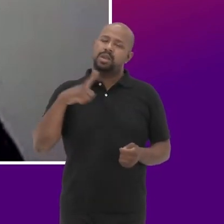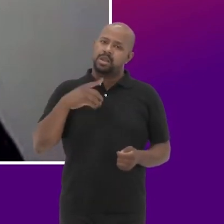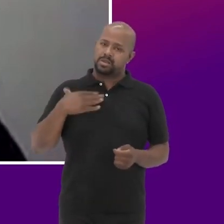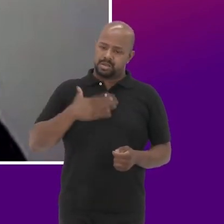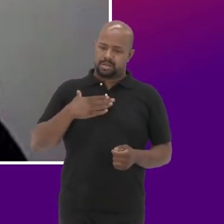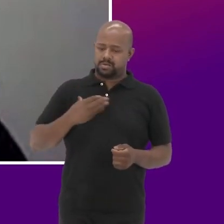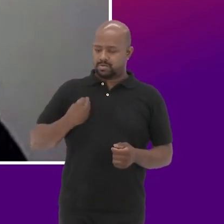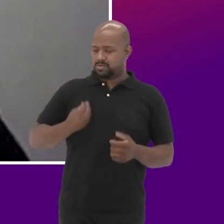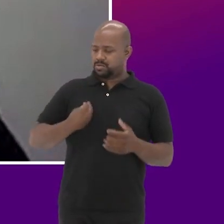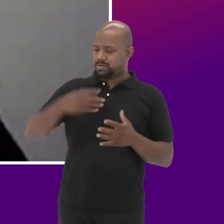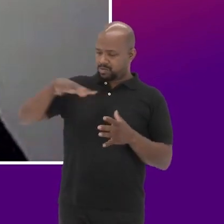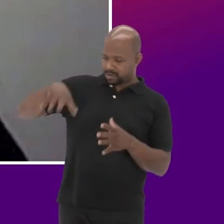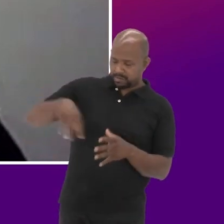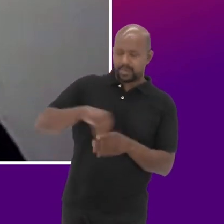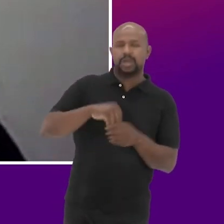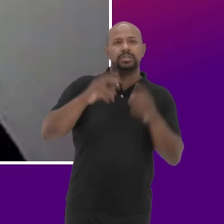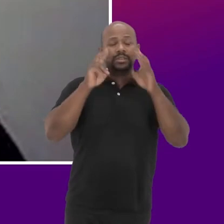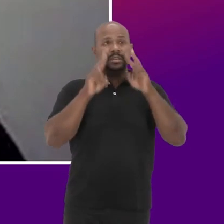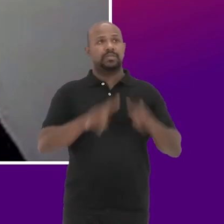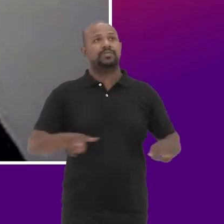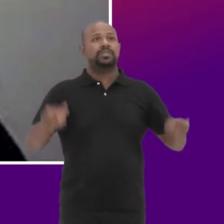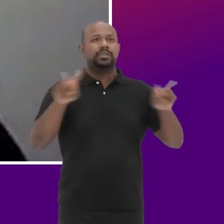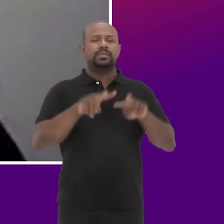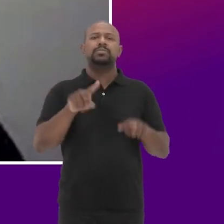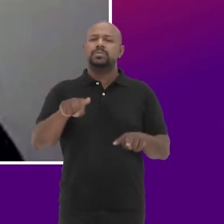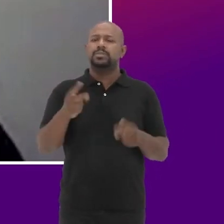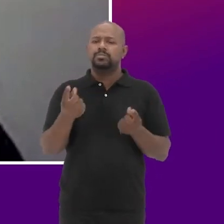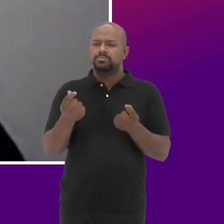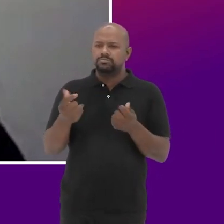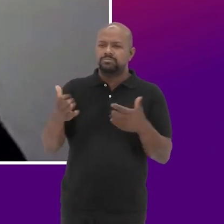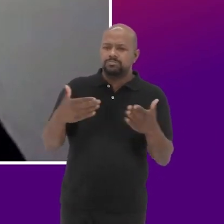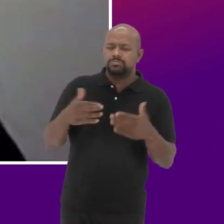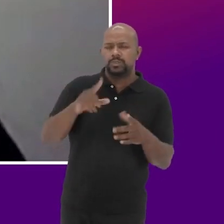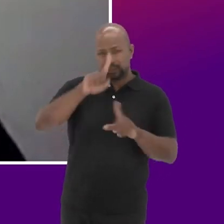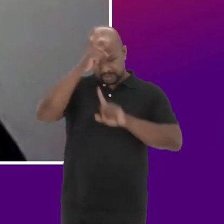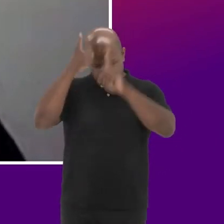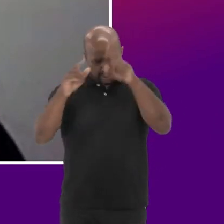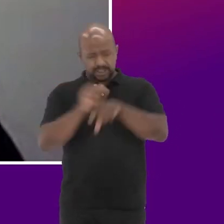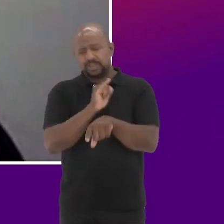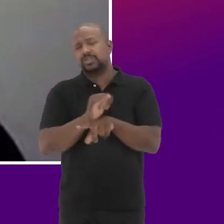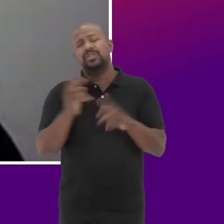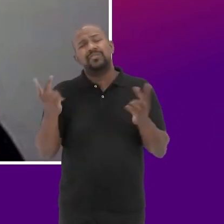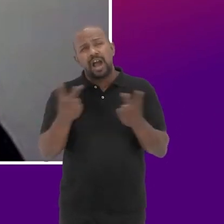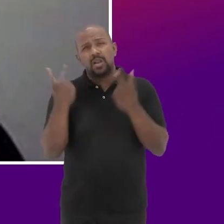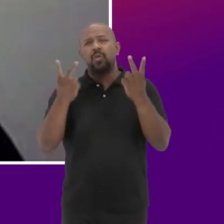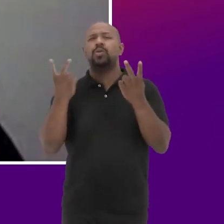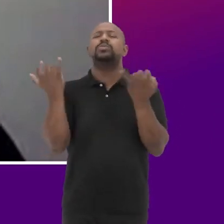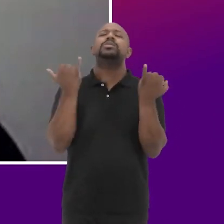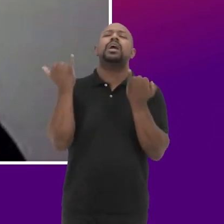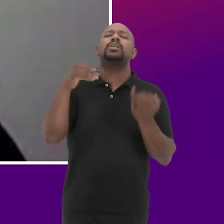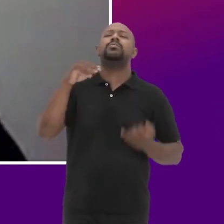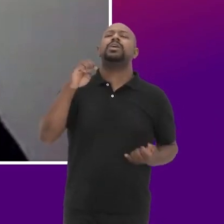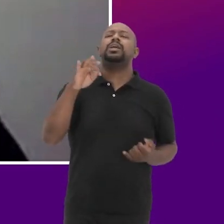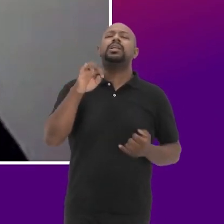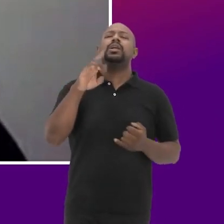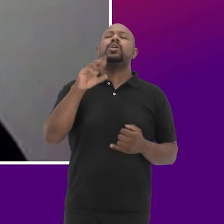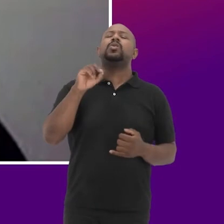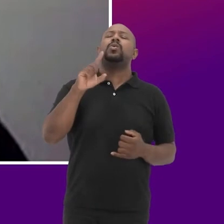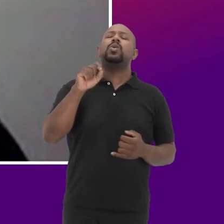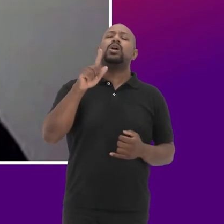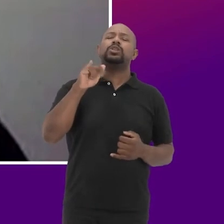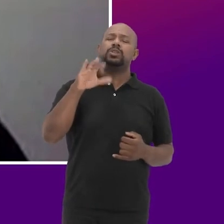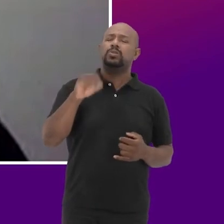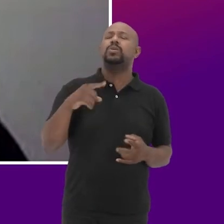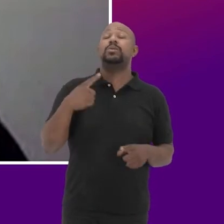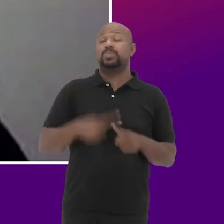qual eu faço parte, e que tem essa visão de financiarização, de criação de valor do dado meteorológico. E por